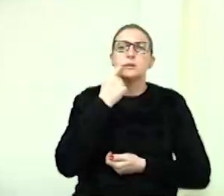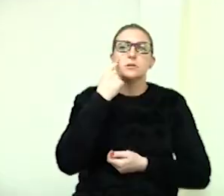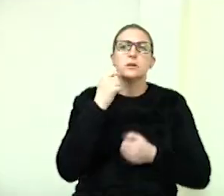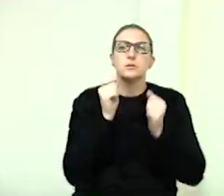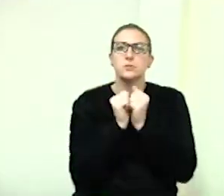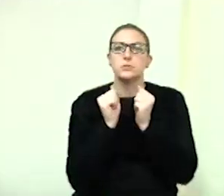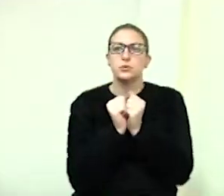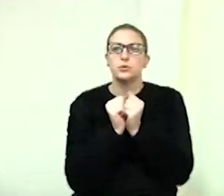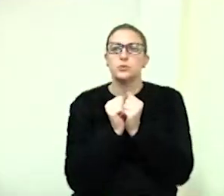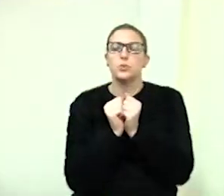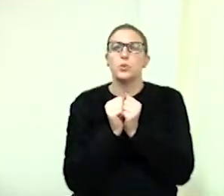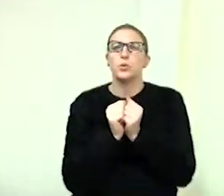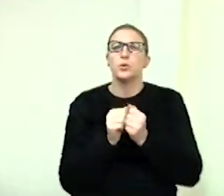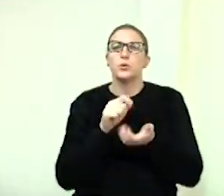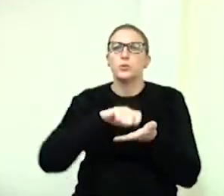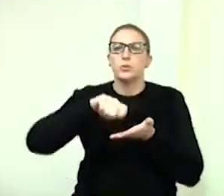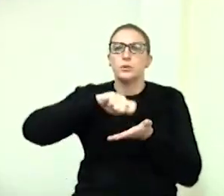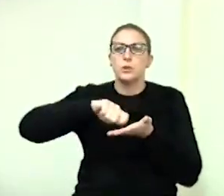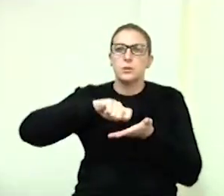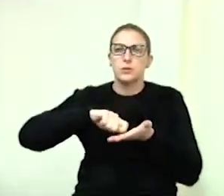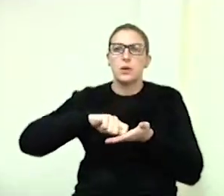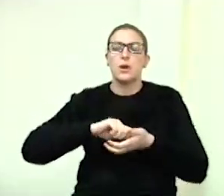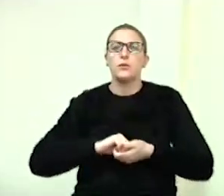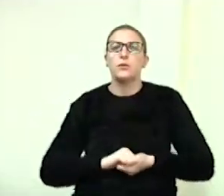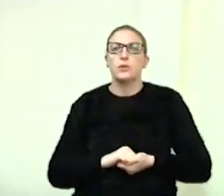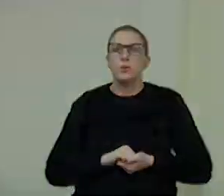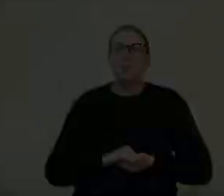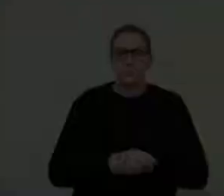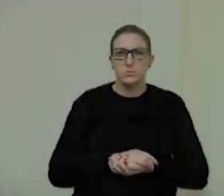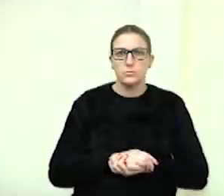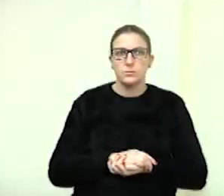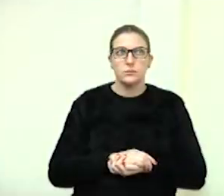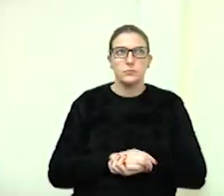Vereadora Sandra Piccoli, subscreve-a do Paulo Moura.